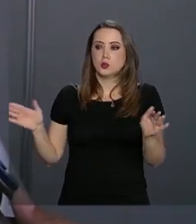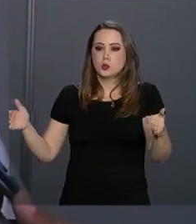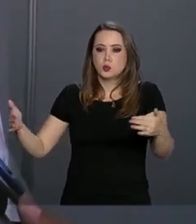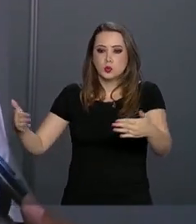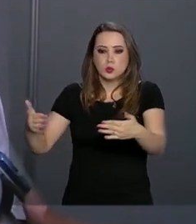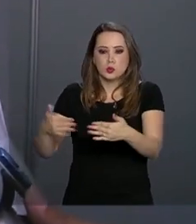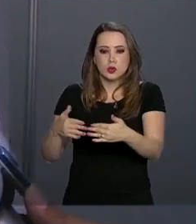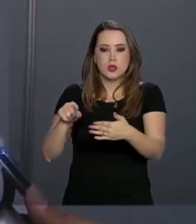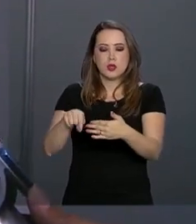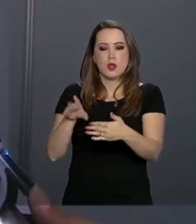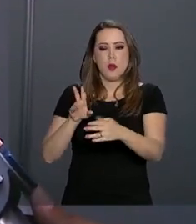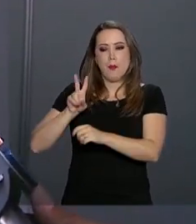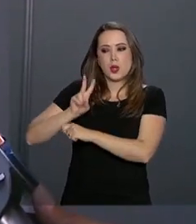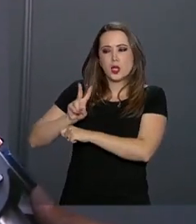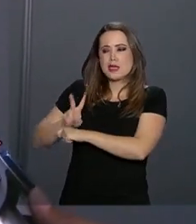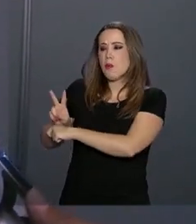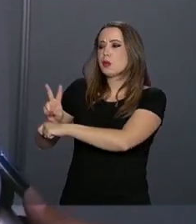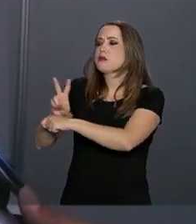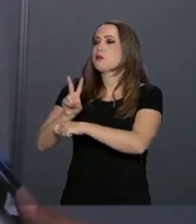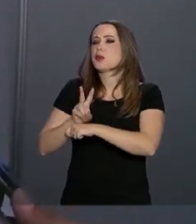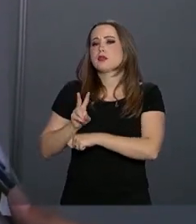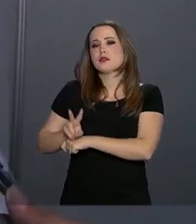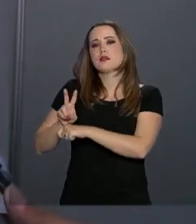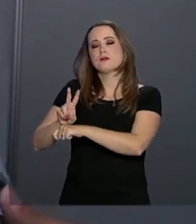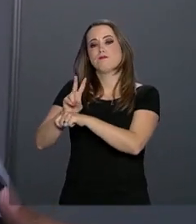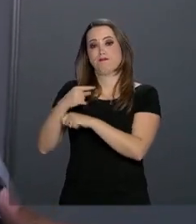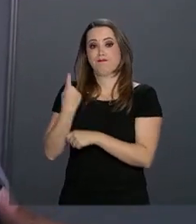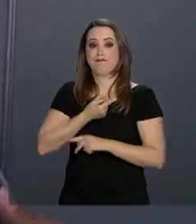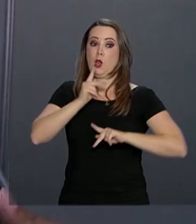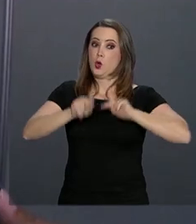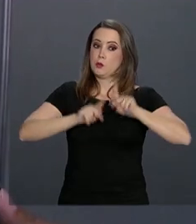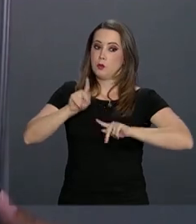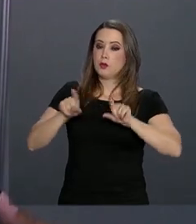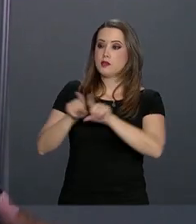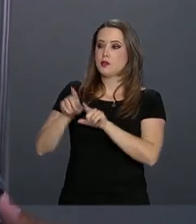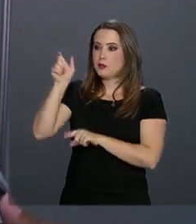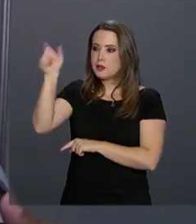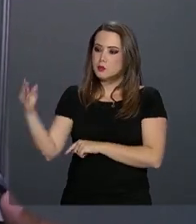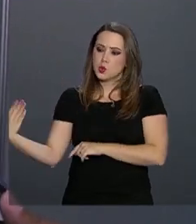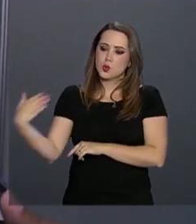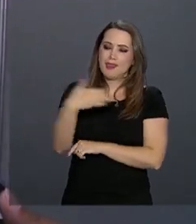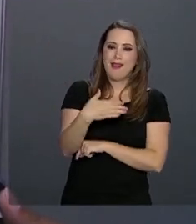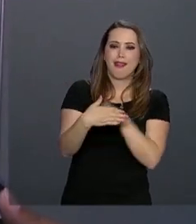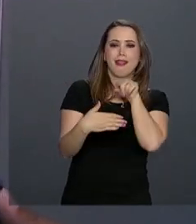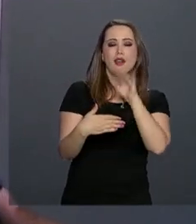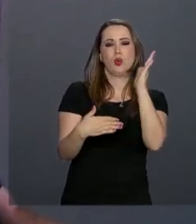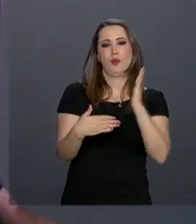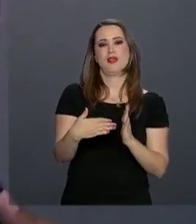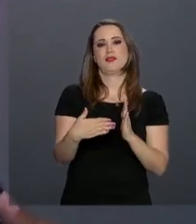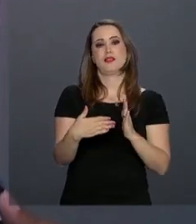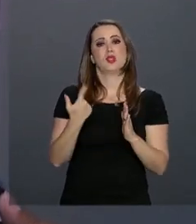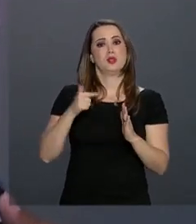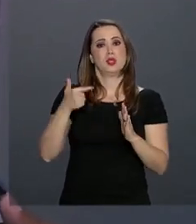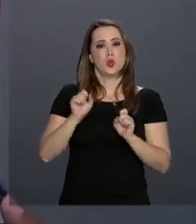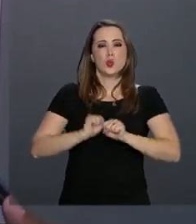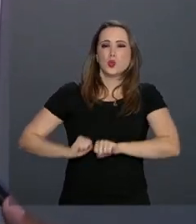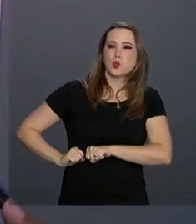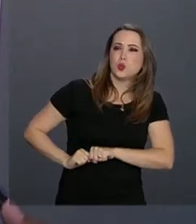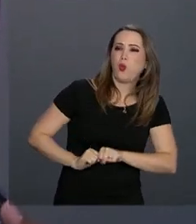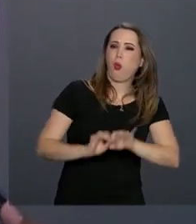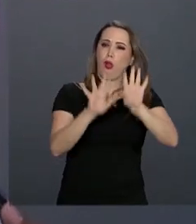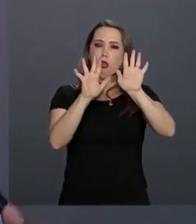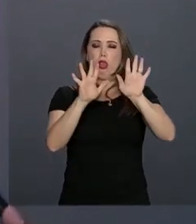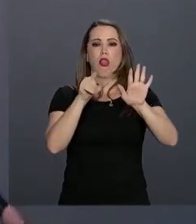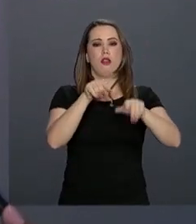Roraima de grande imunização da nossa população e daqueles que vêm. Porque com isso não deixa haver uma multiplicidade.